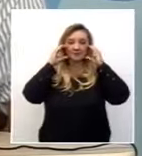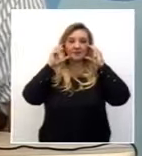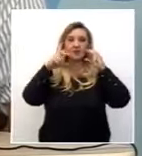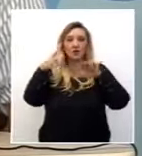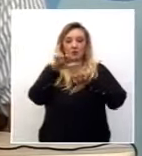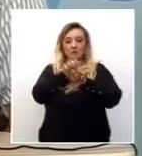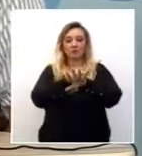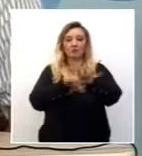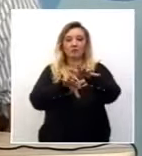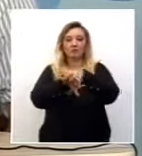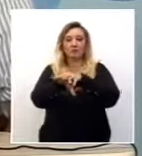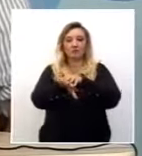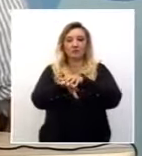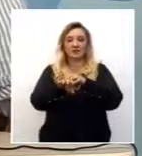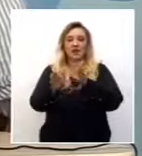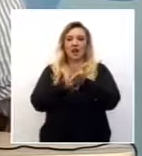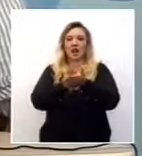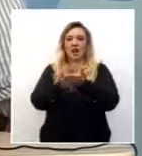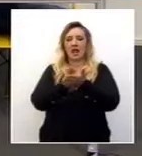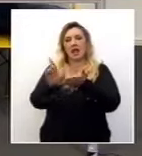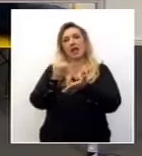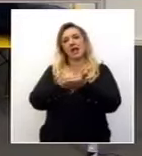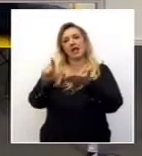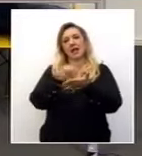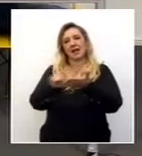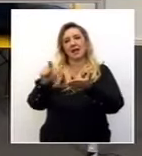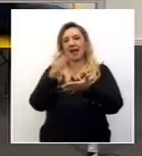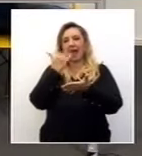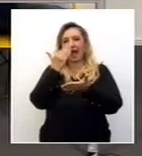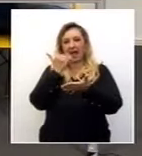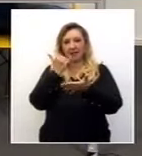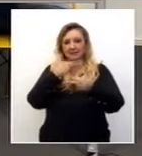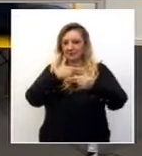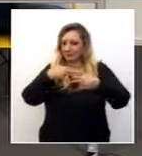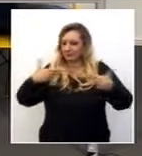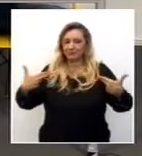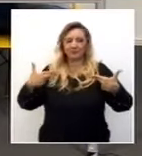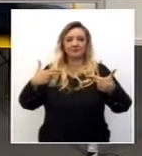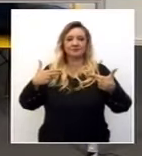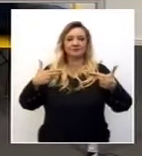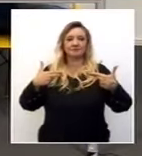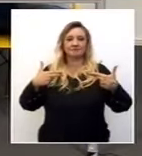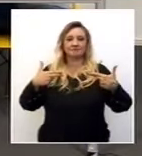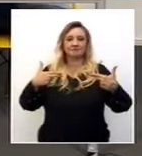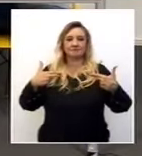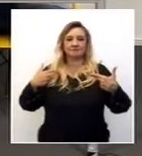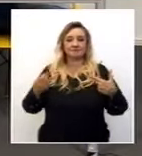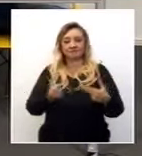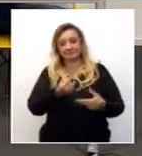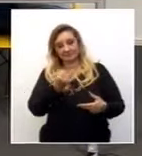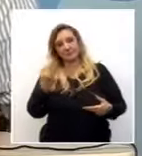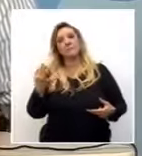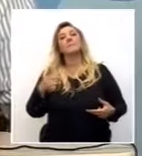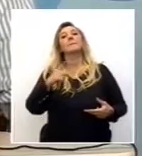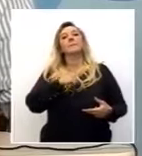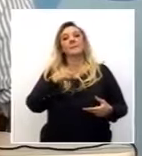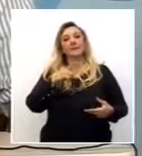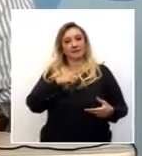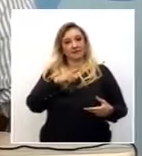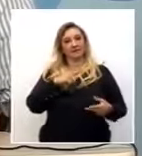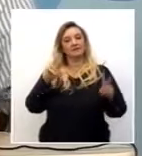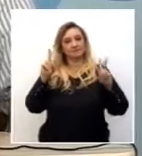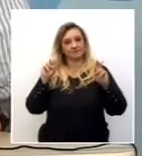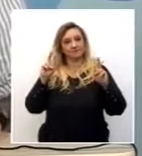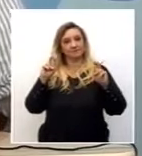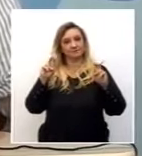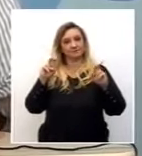de luvas, higienização dos alimentos. E muitas vezes nós temos essa